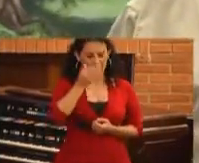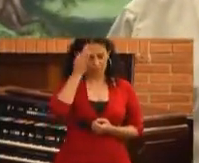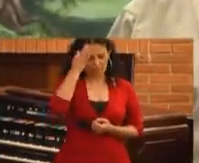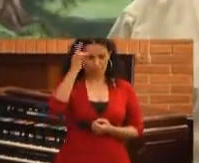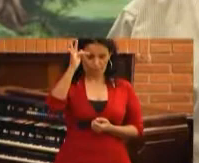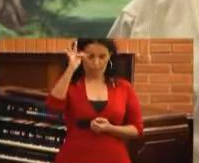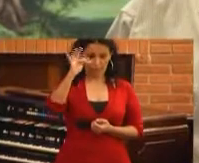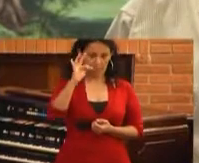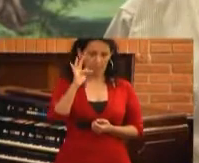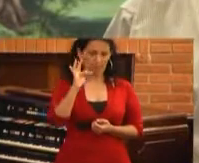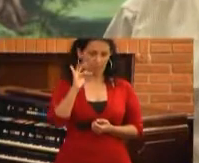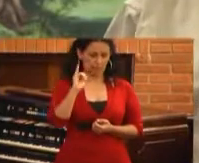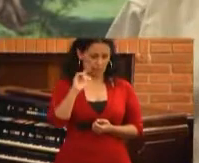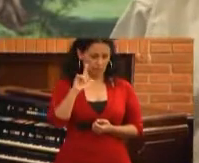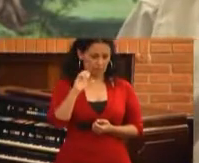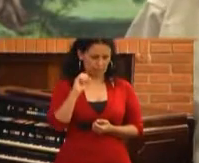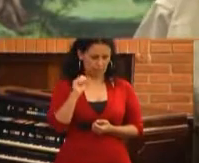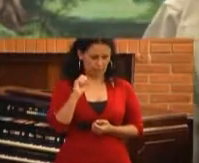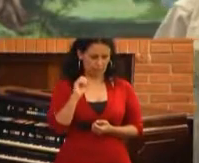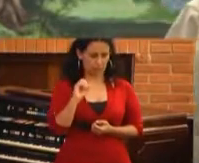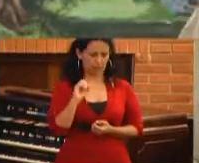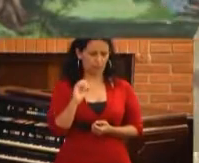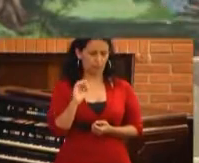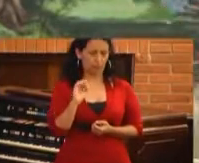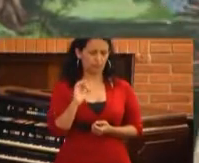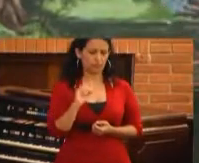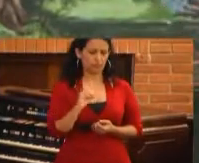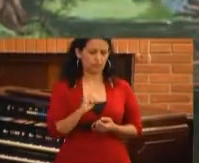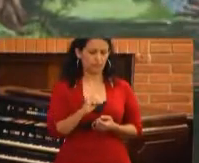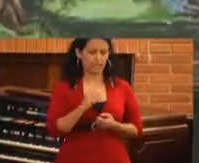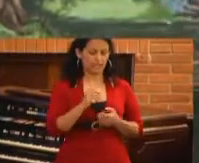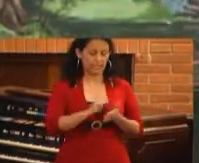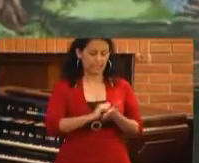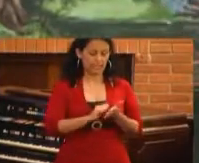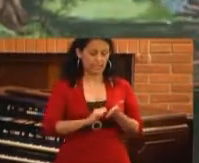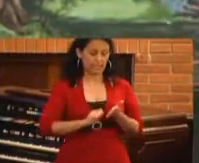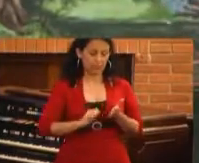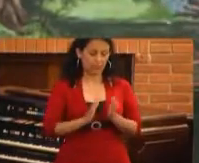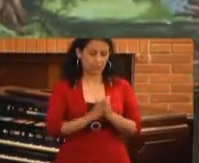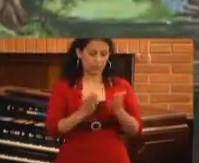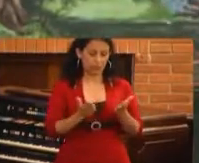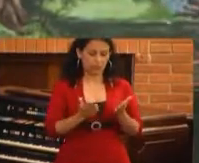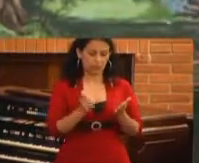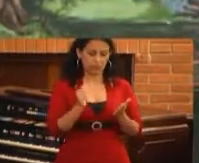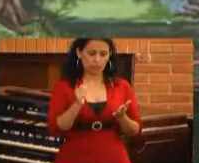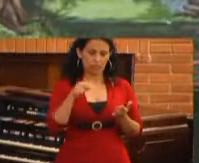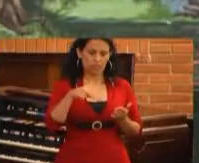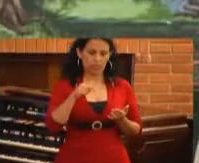que é conhecido como o escritor de O Anticristo,